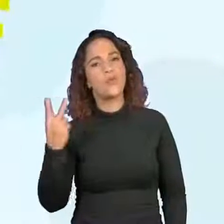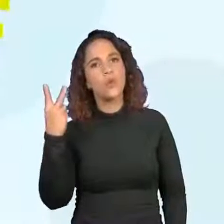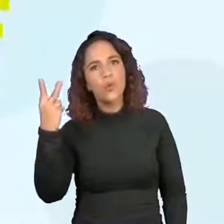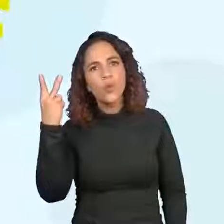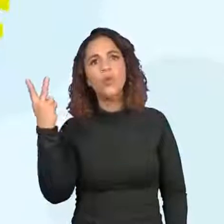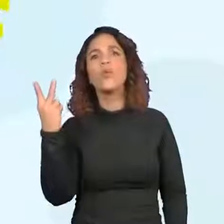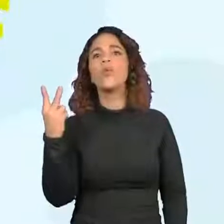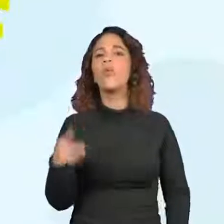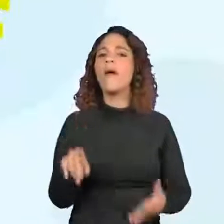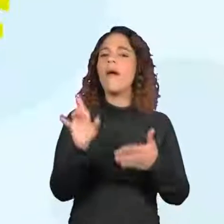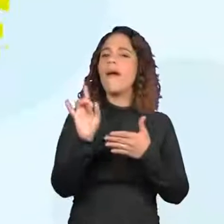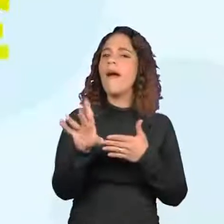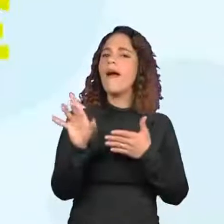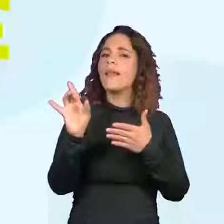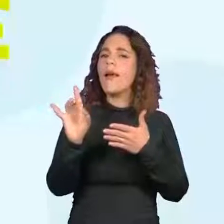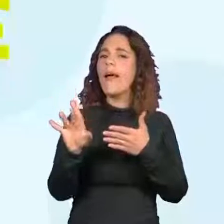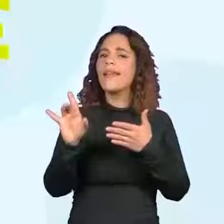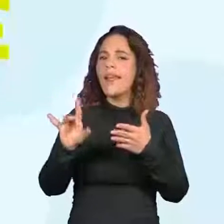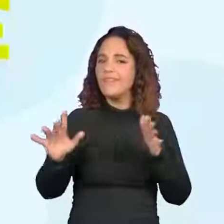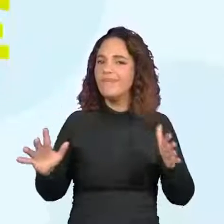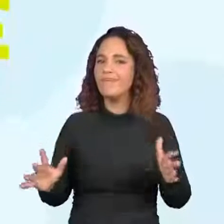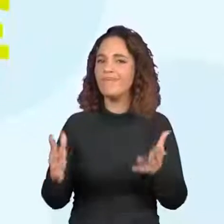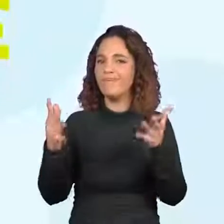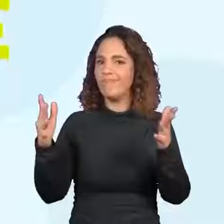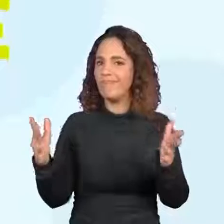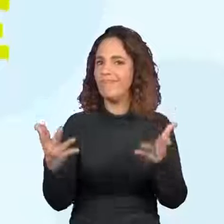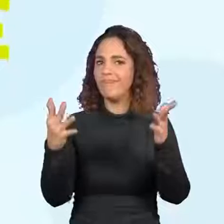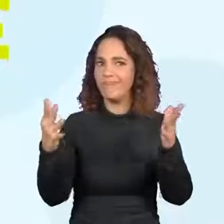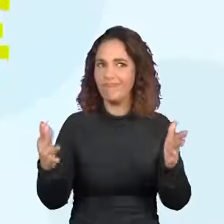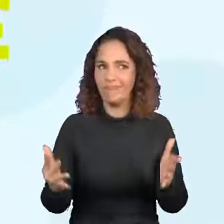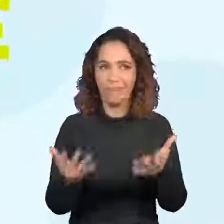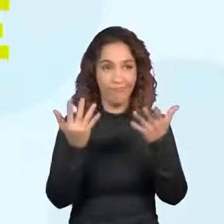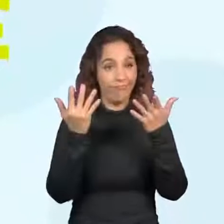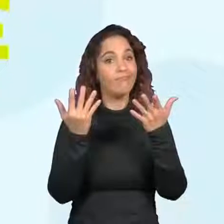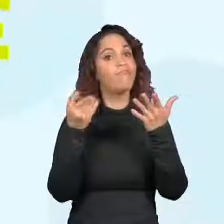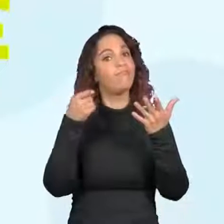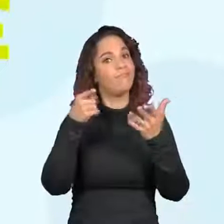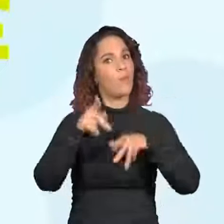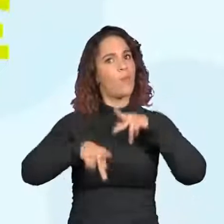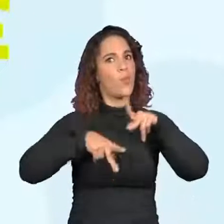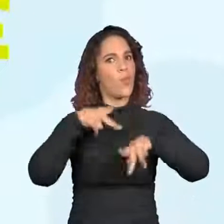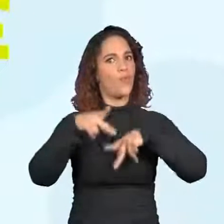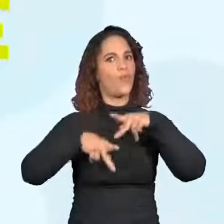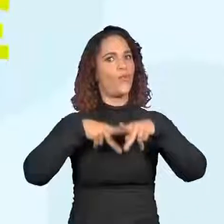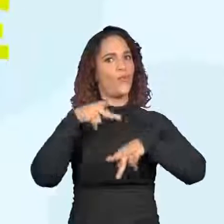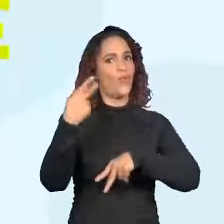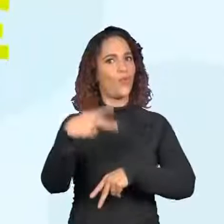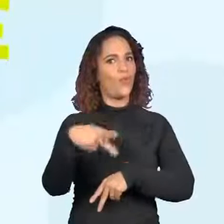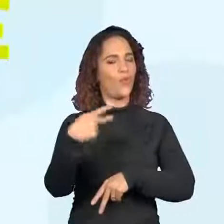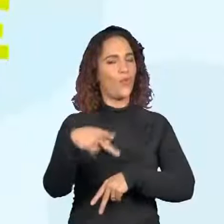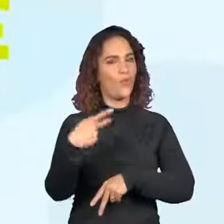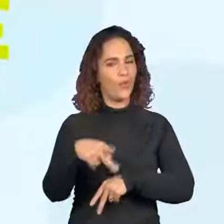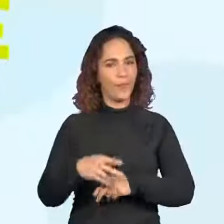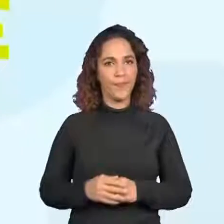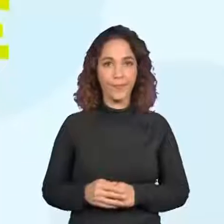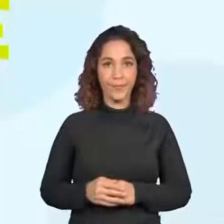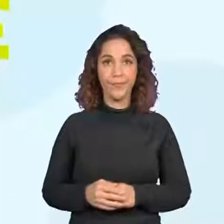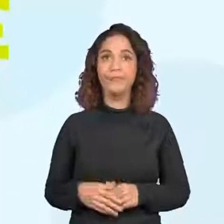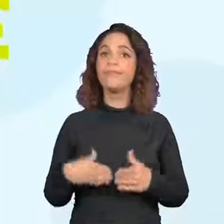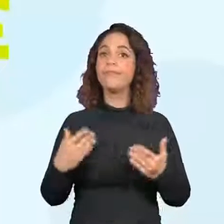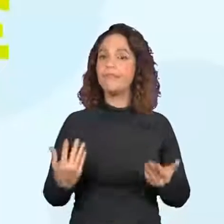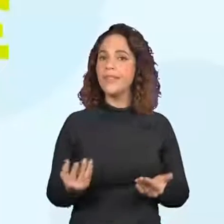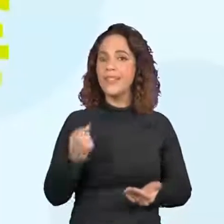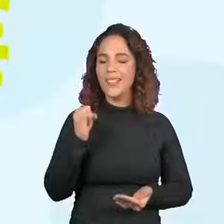cada contribuição para a formação dessa população. Assim, conhecendo